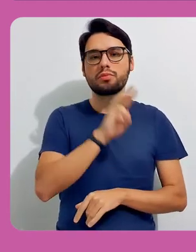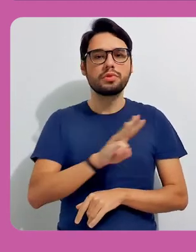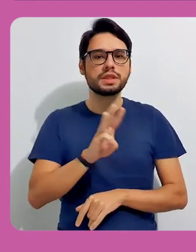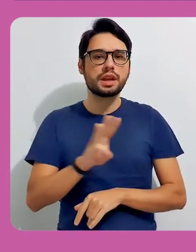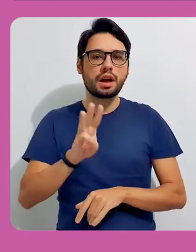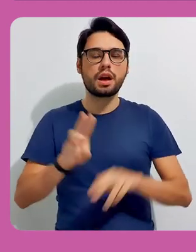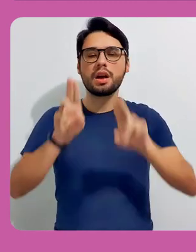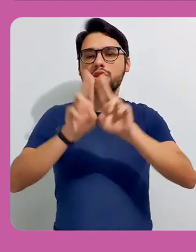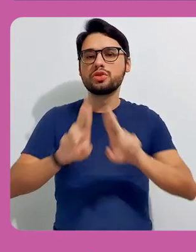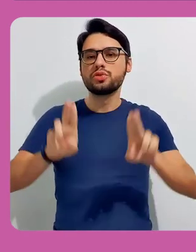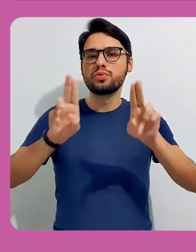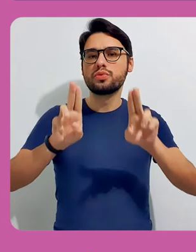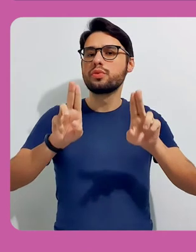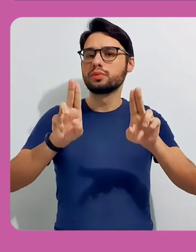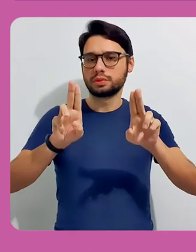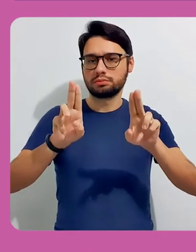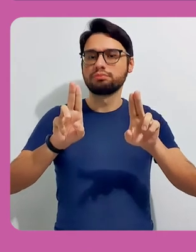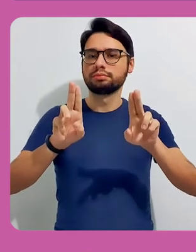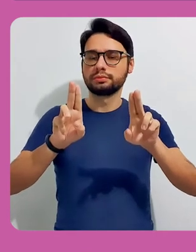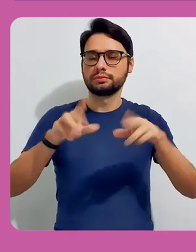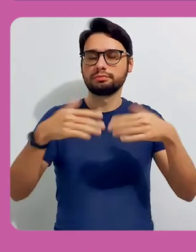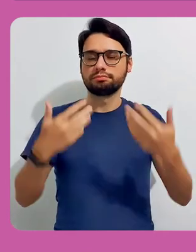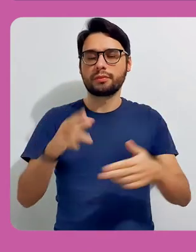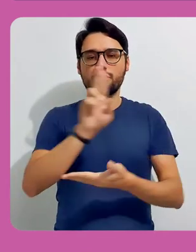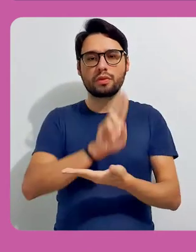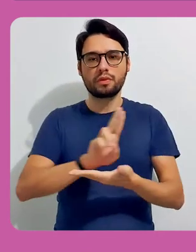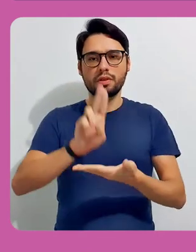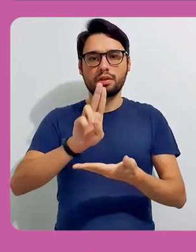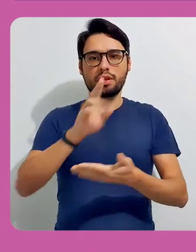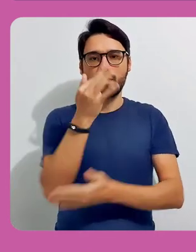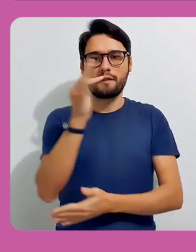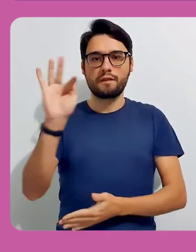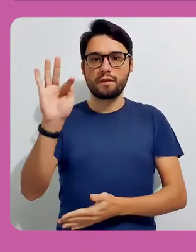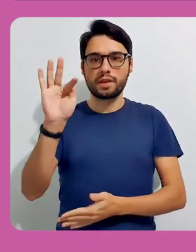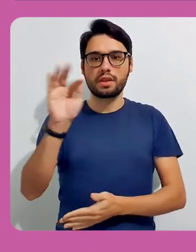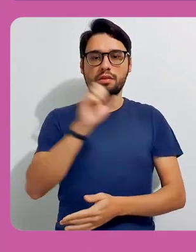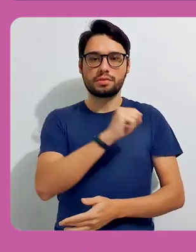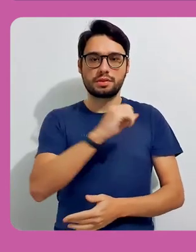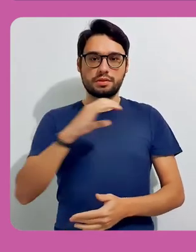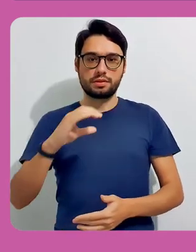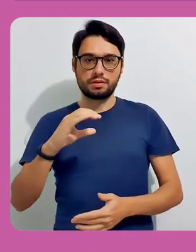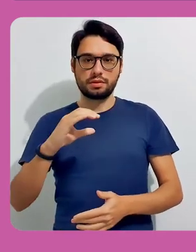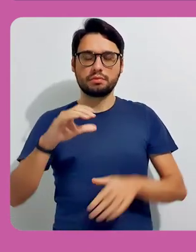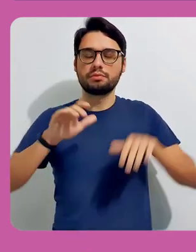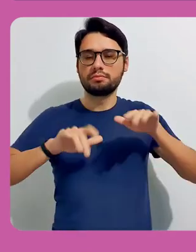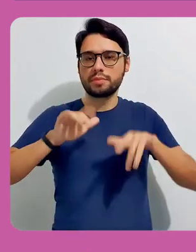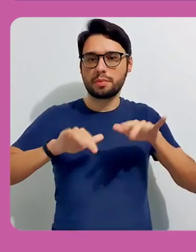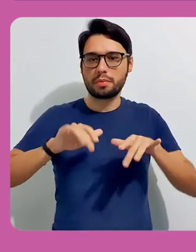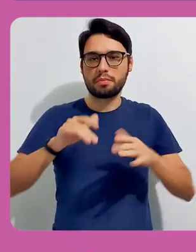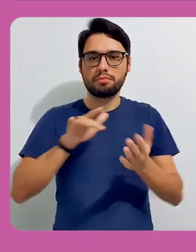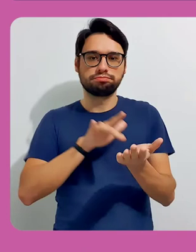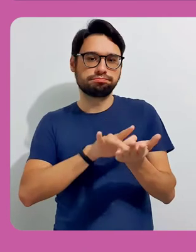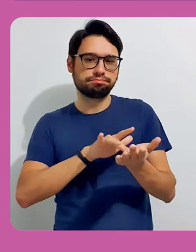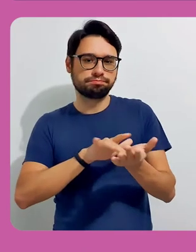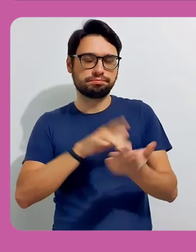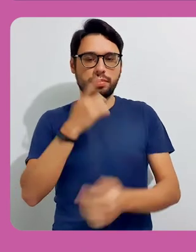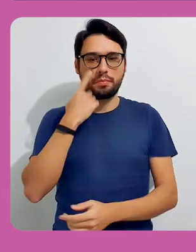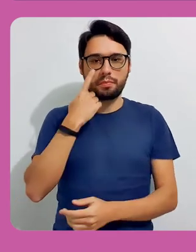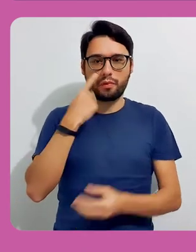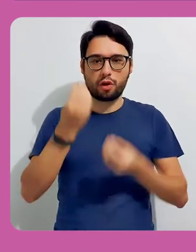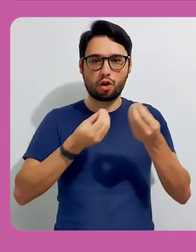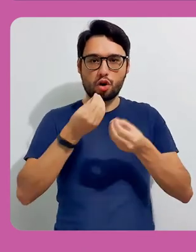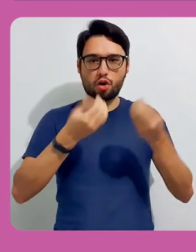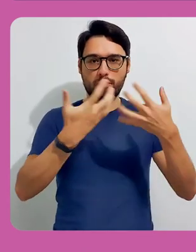oficial da univer sidade federal santa